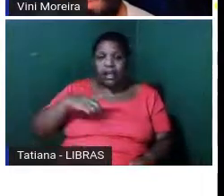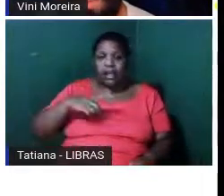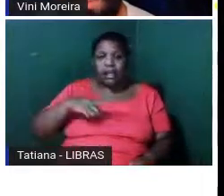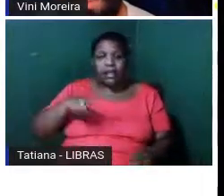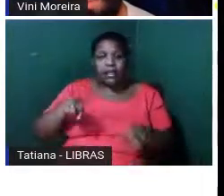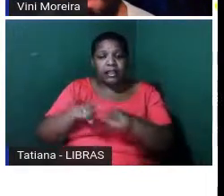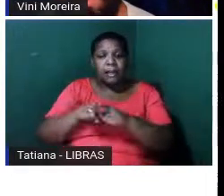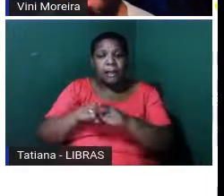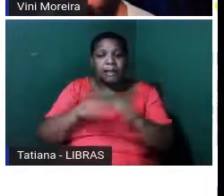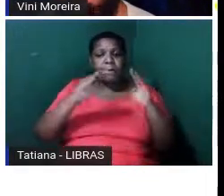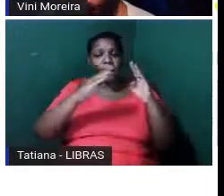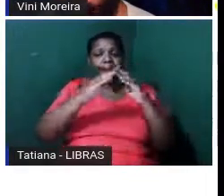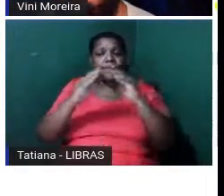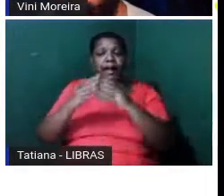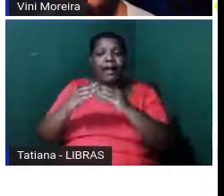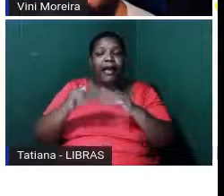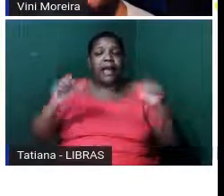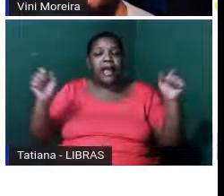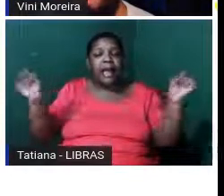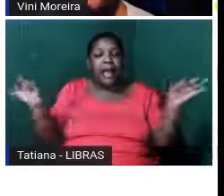E aí